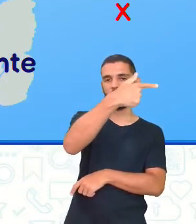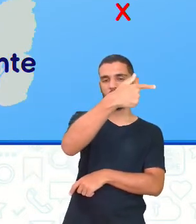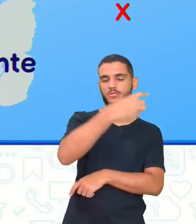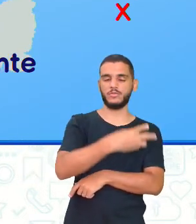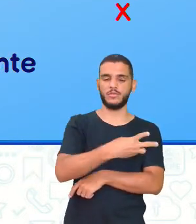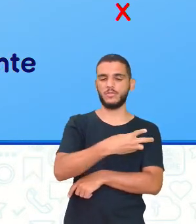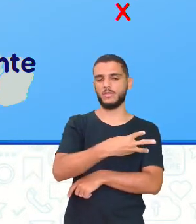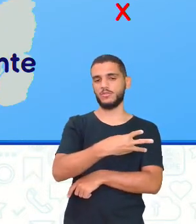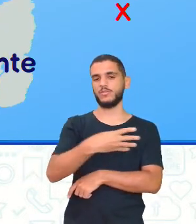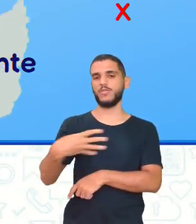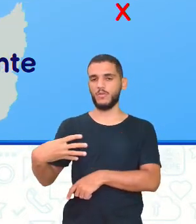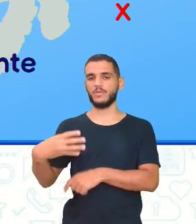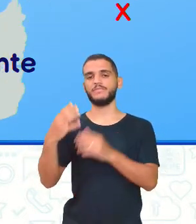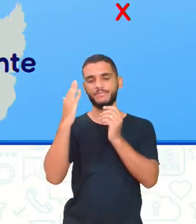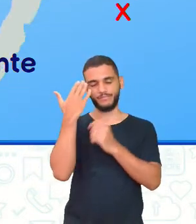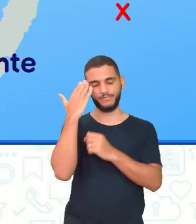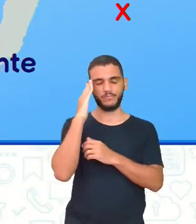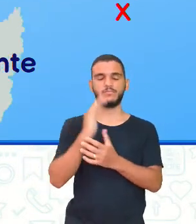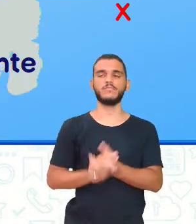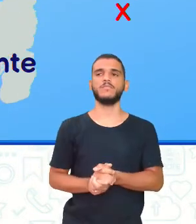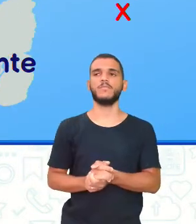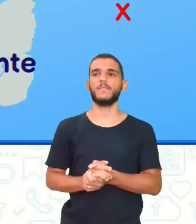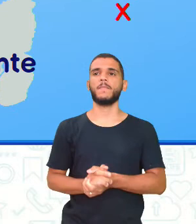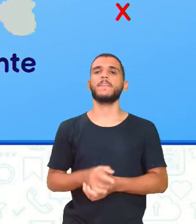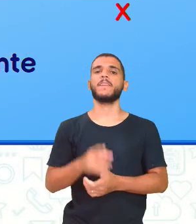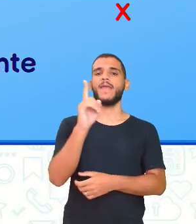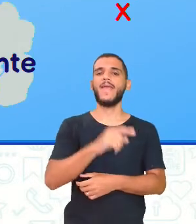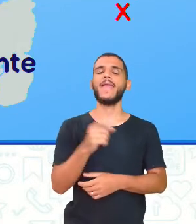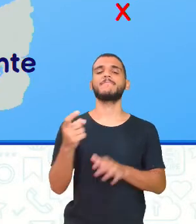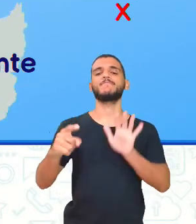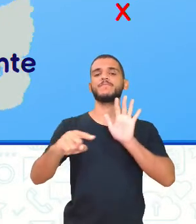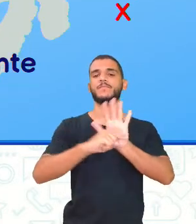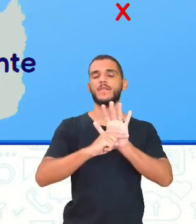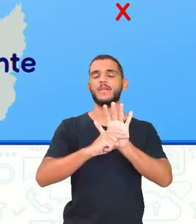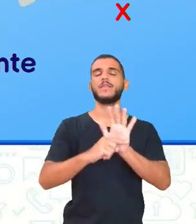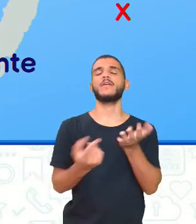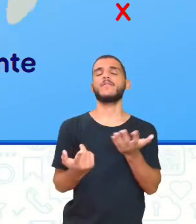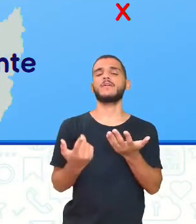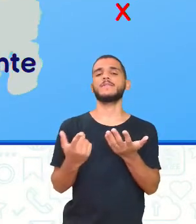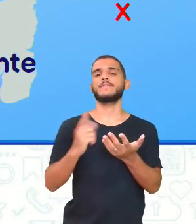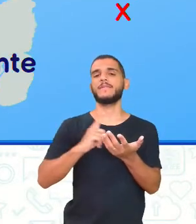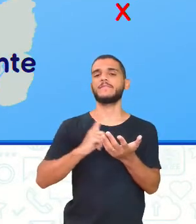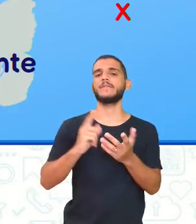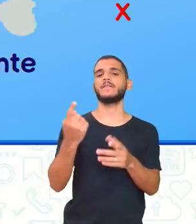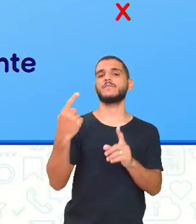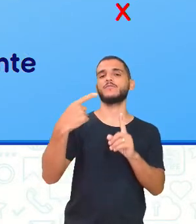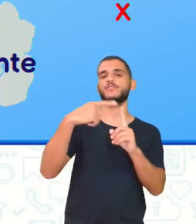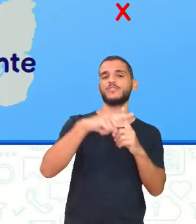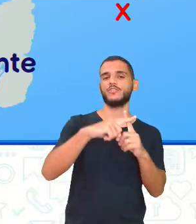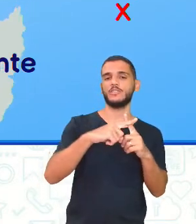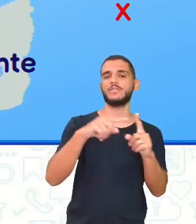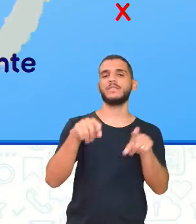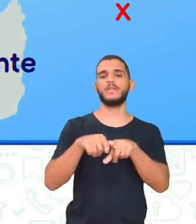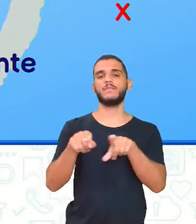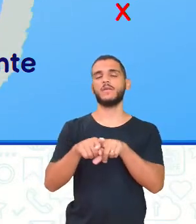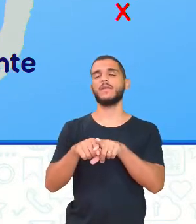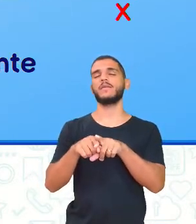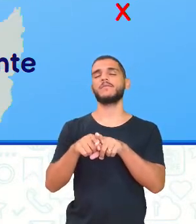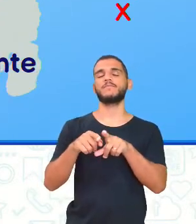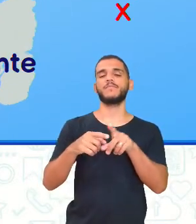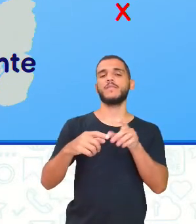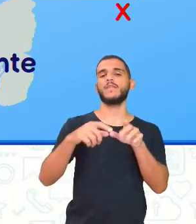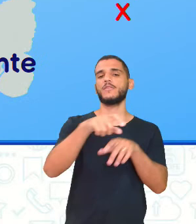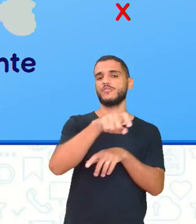negativo, tanto para o x quanto para o y, e o quarto quadrante, ele fica positivo